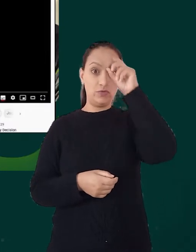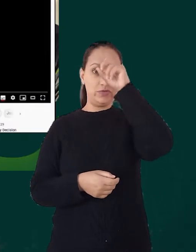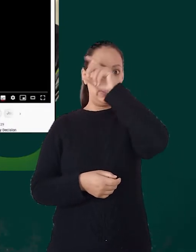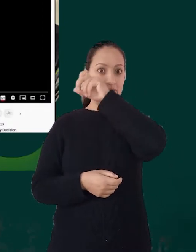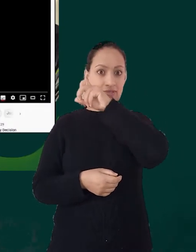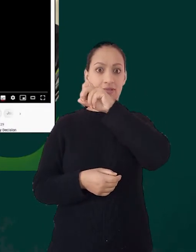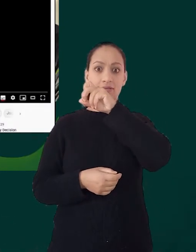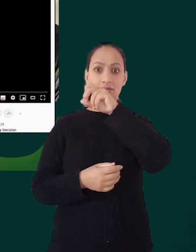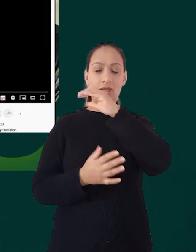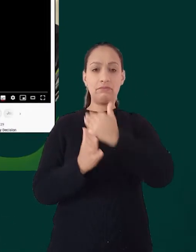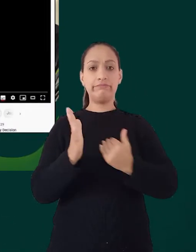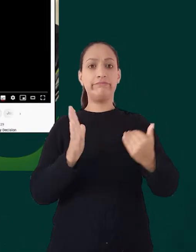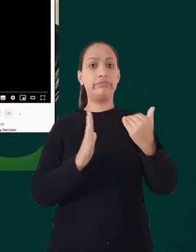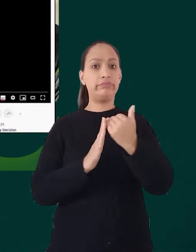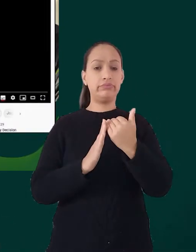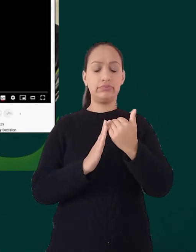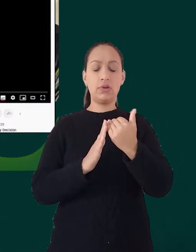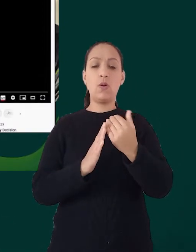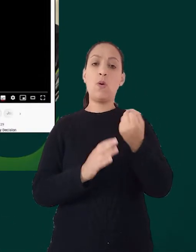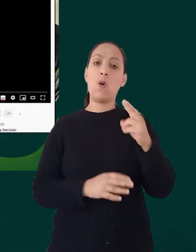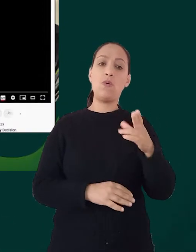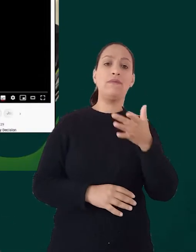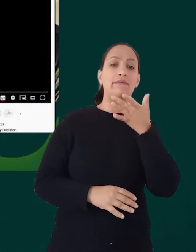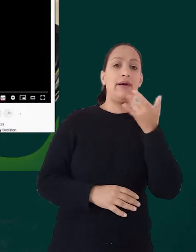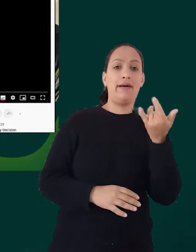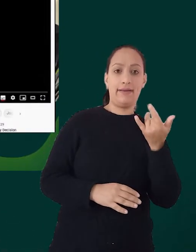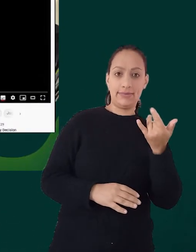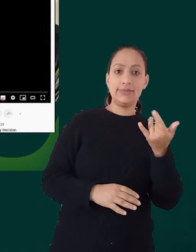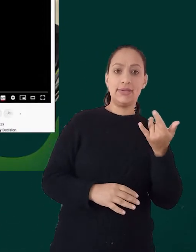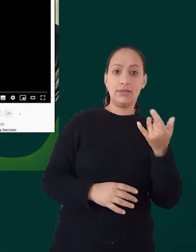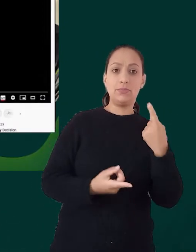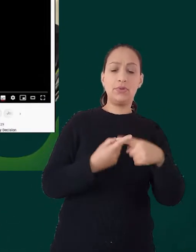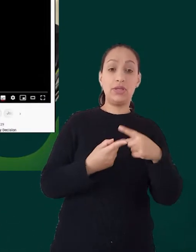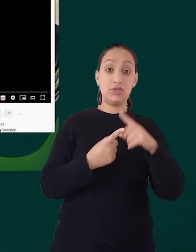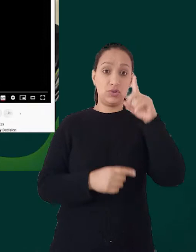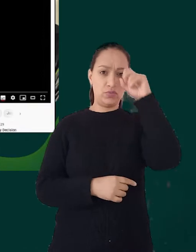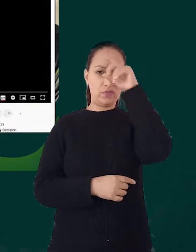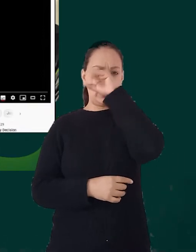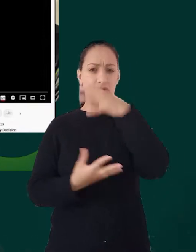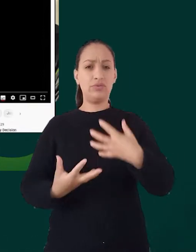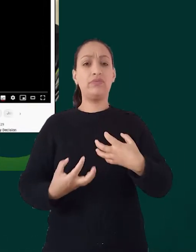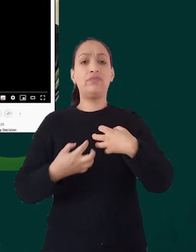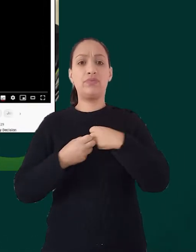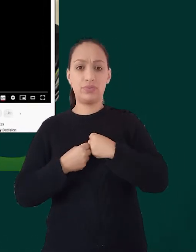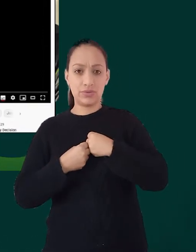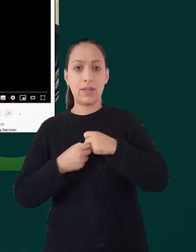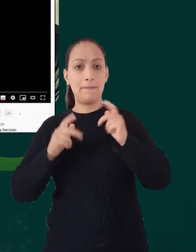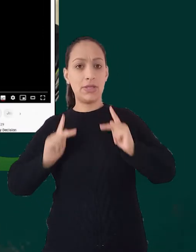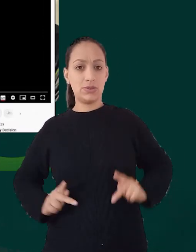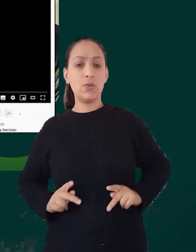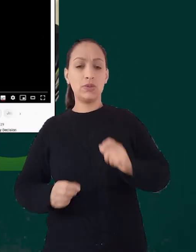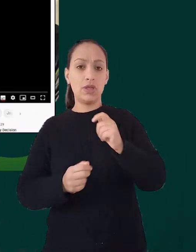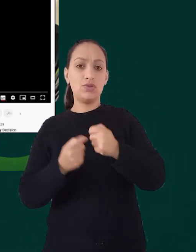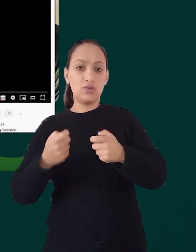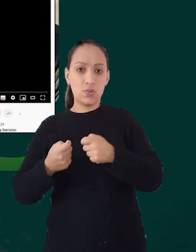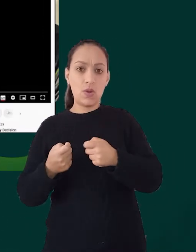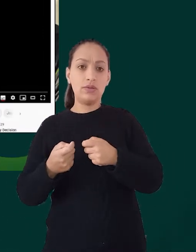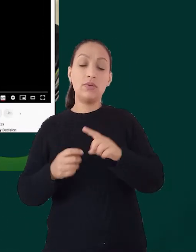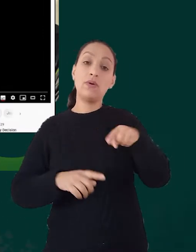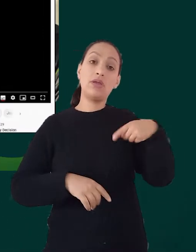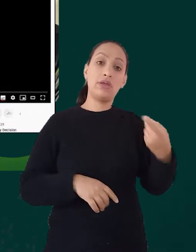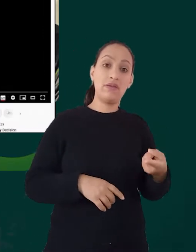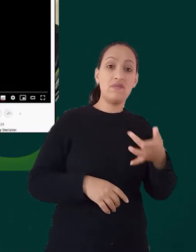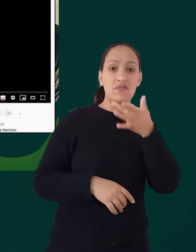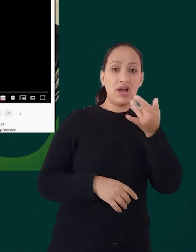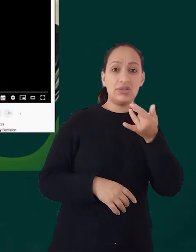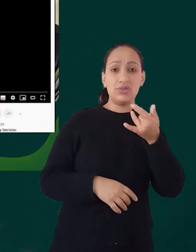demais, nem fáceis demais. Difícil demais vai frustrar o jogador, fácil demais vai tornar o jogo chato, e